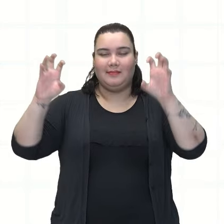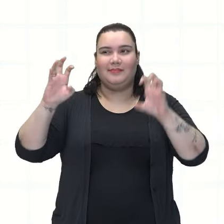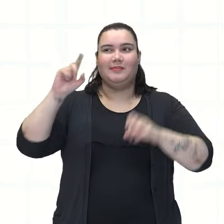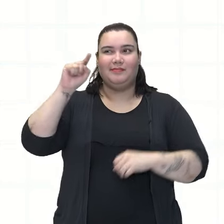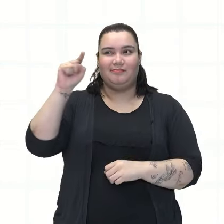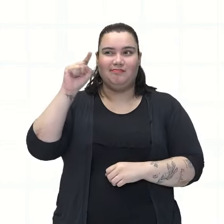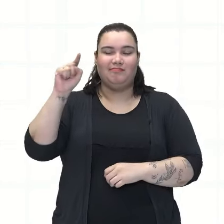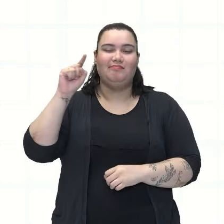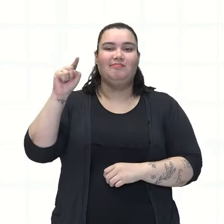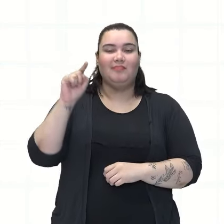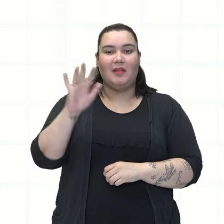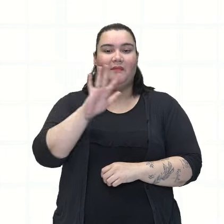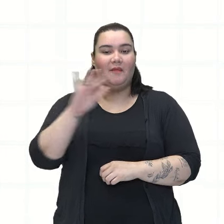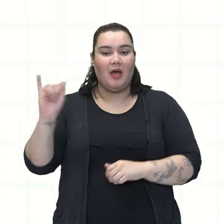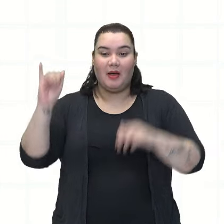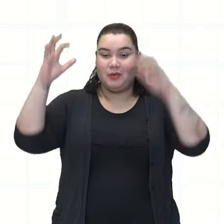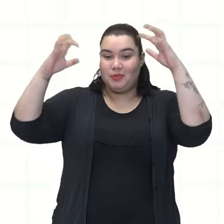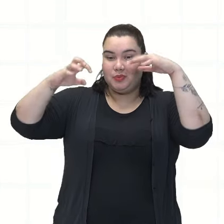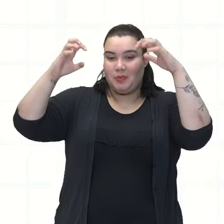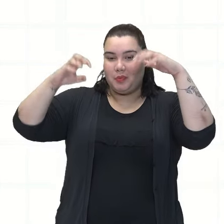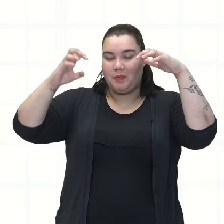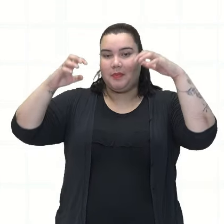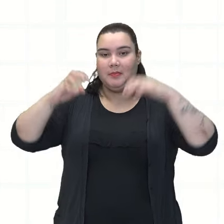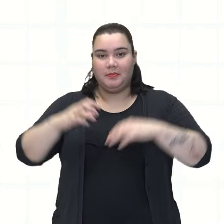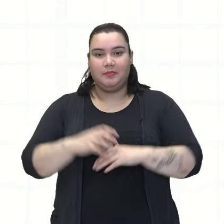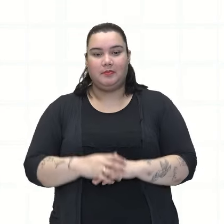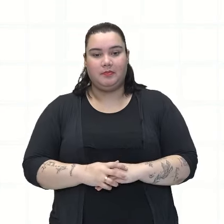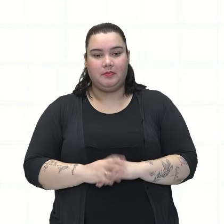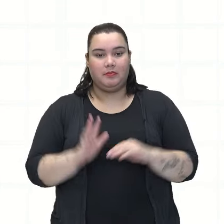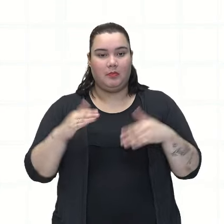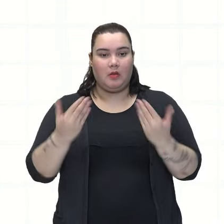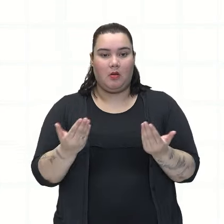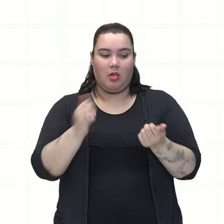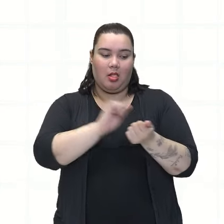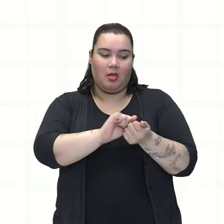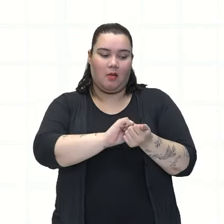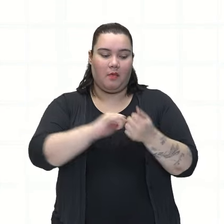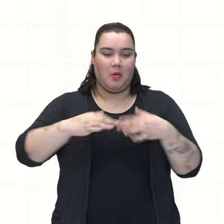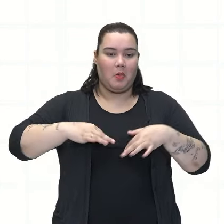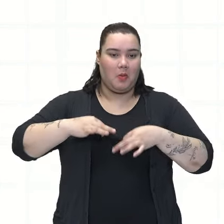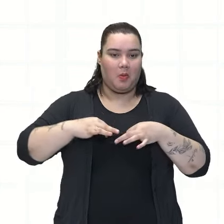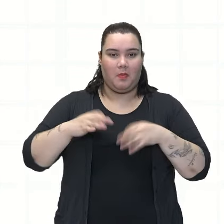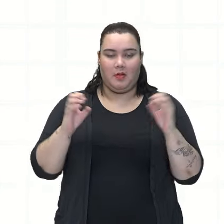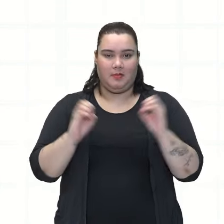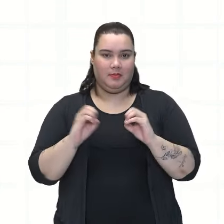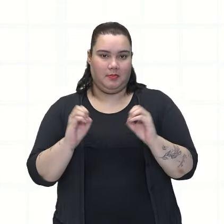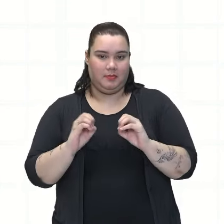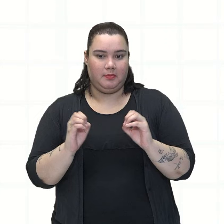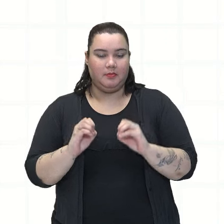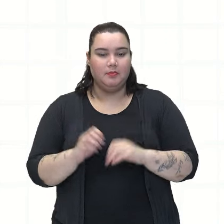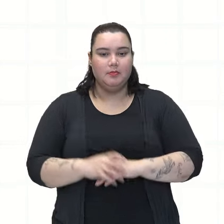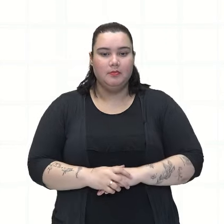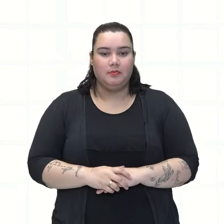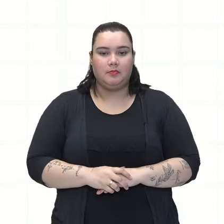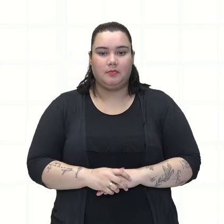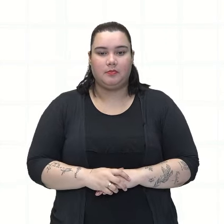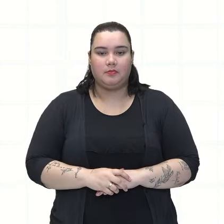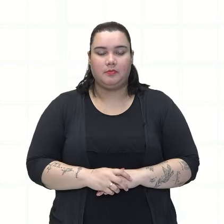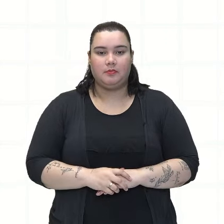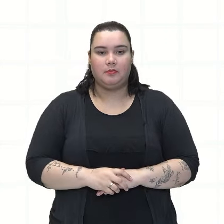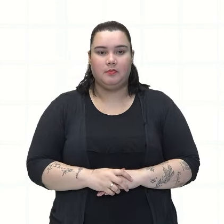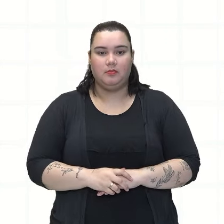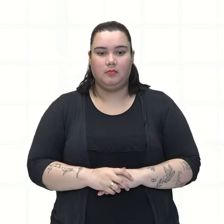certeza que vai chover. Então, não vai adiantar ela fazer, né, lavar as